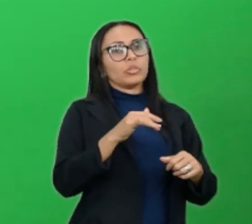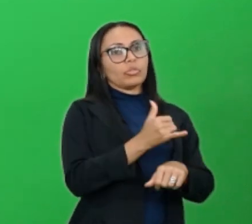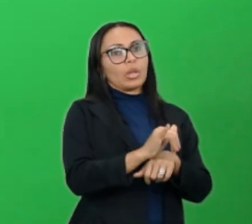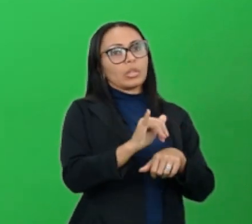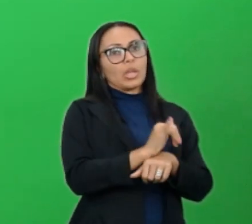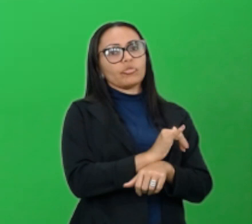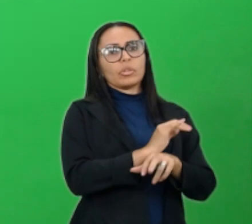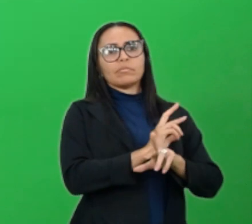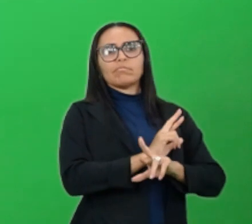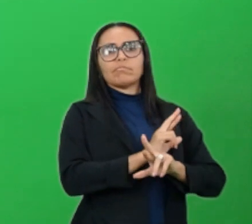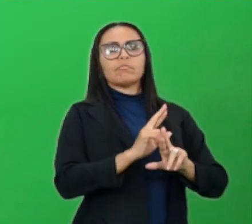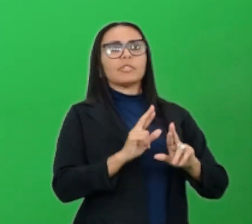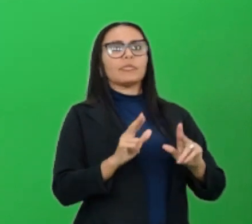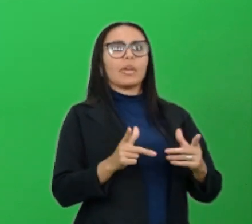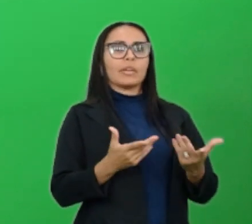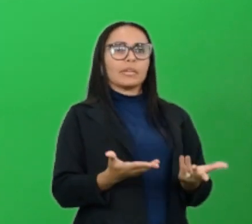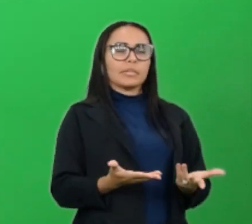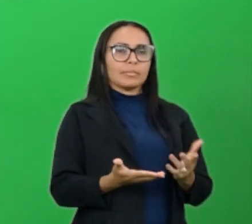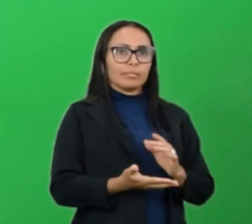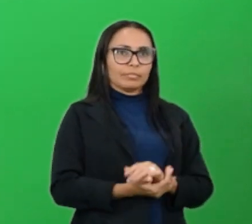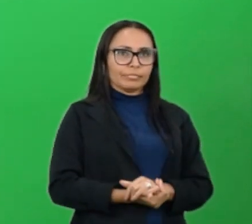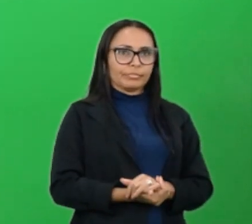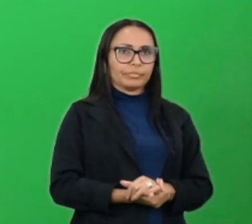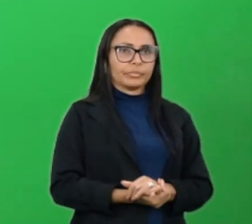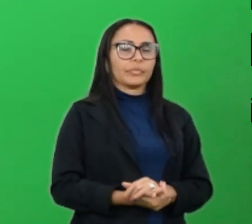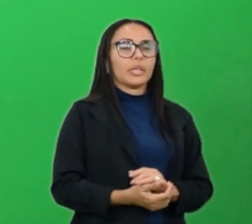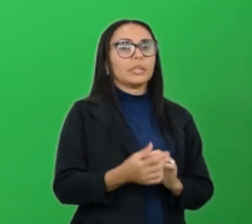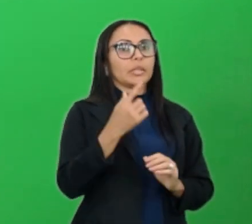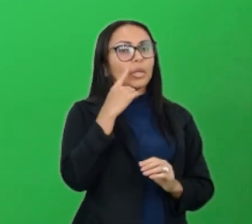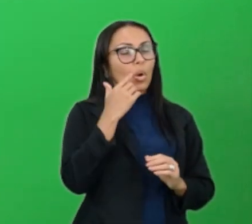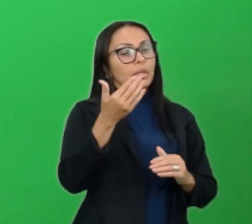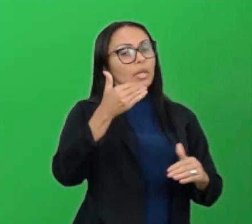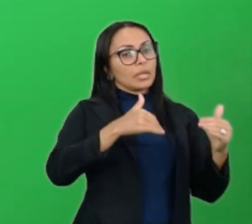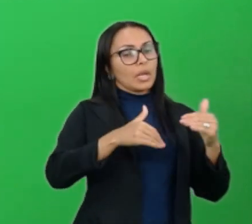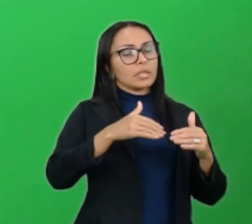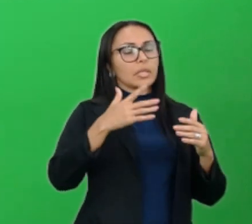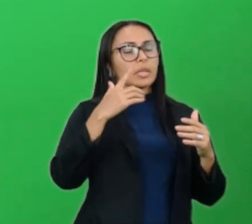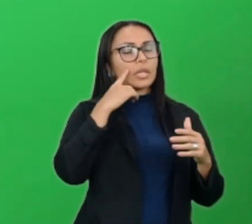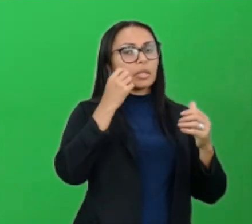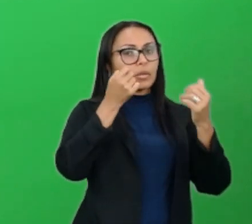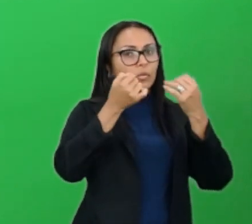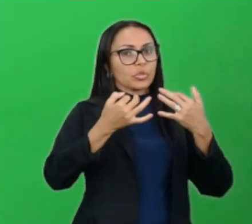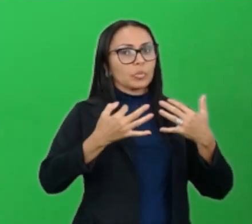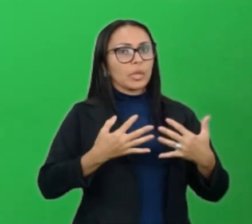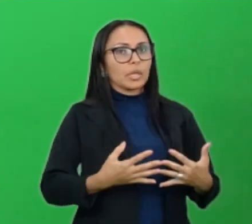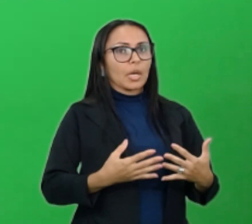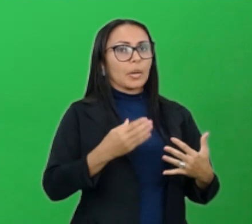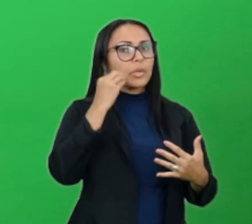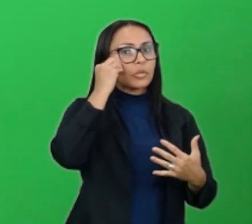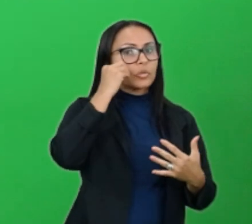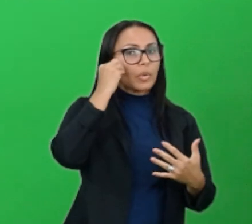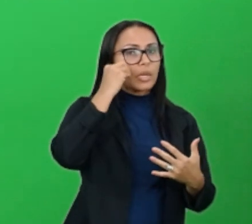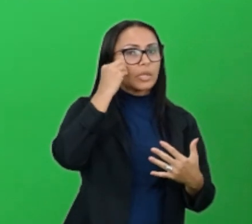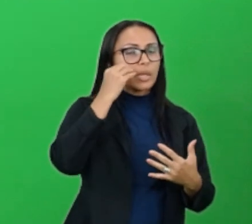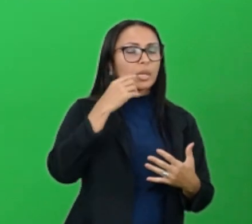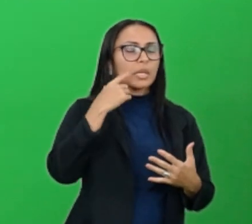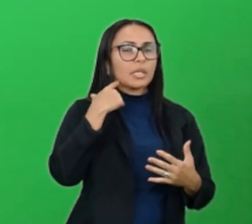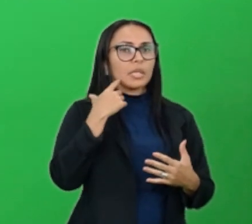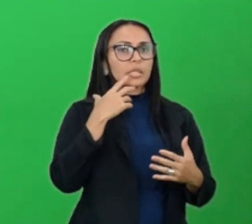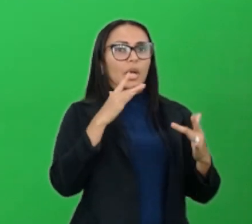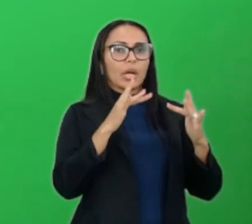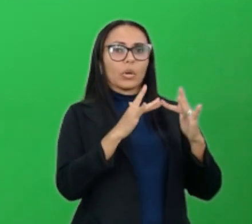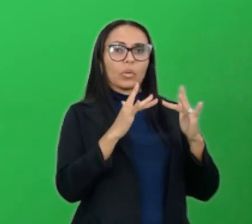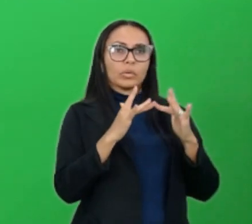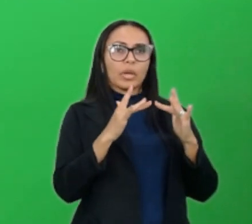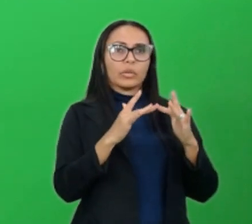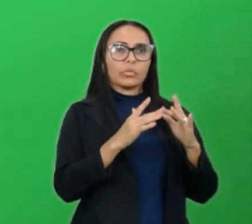elas. Então, até trazendo um pouco da minha experiência aqui, né, em contato com alguns empreendedores, vários